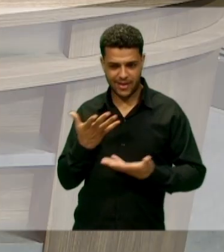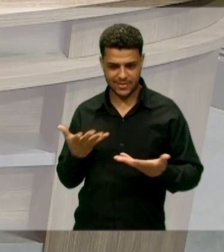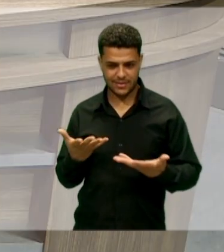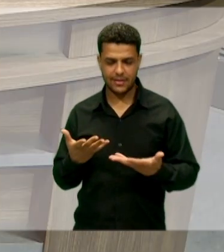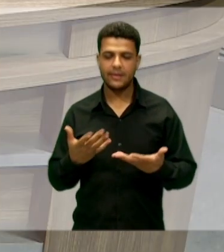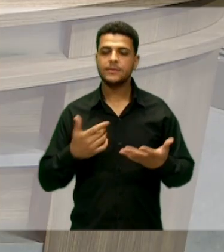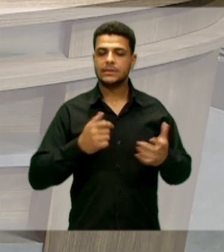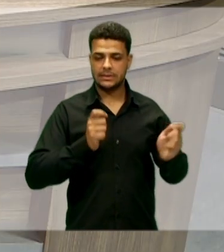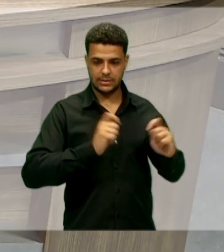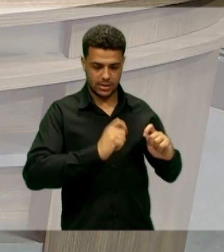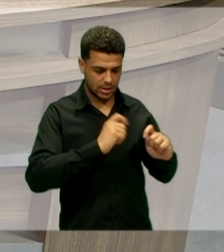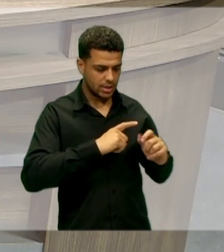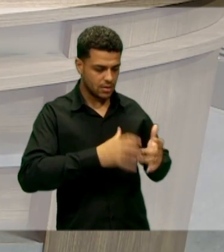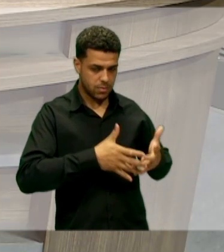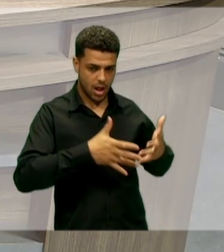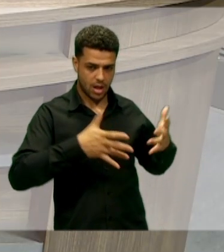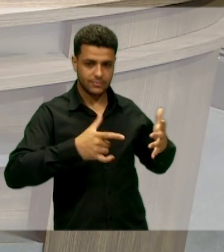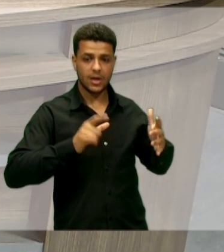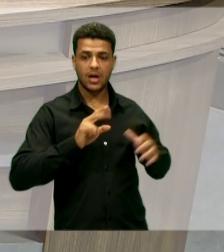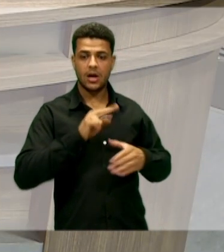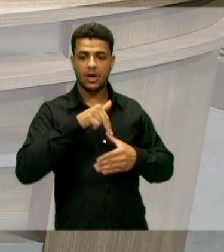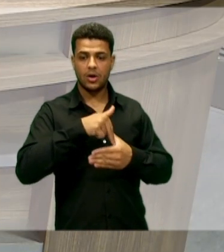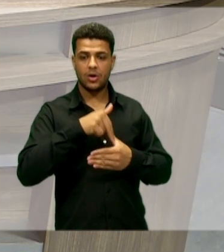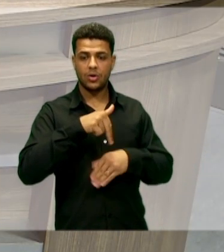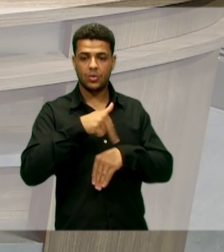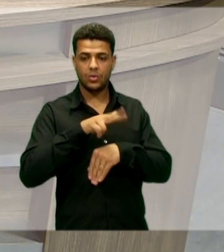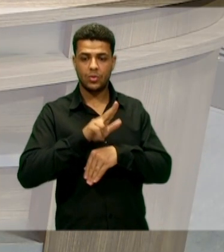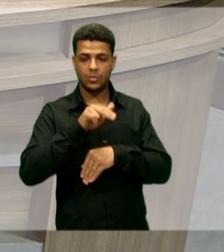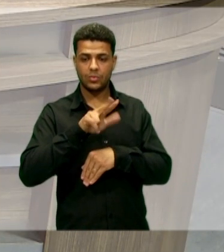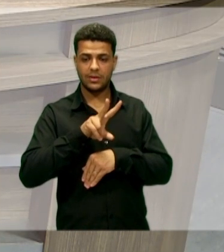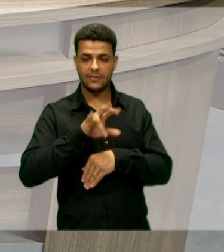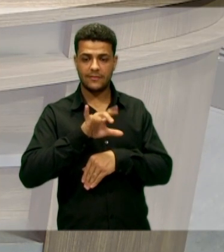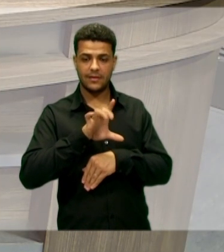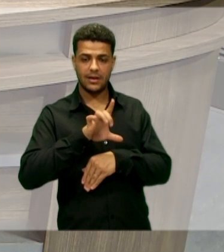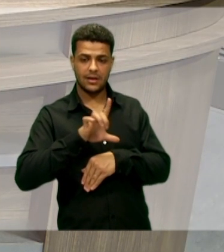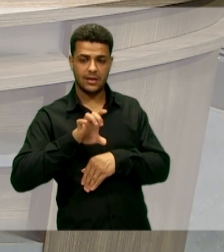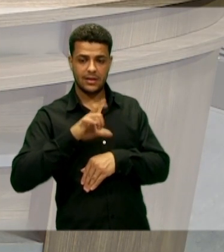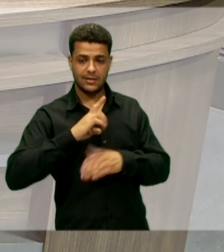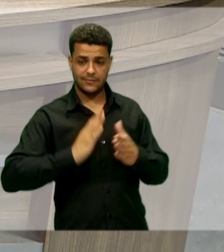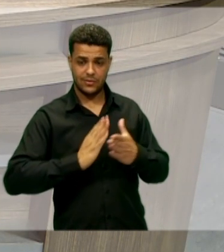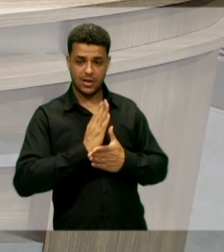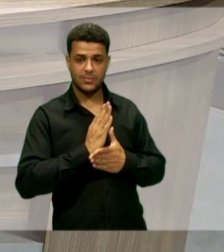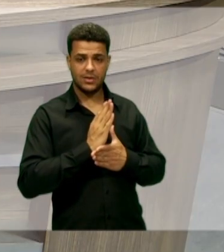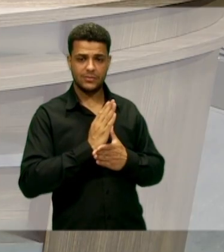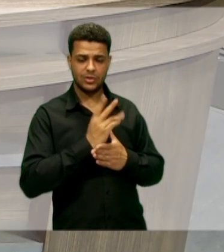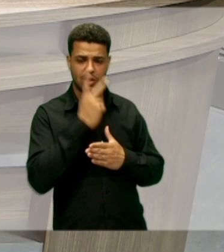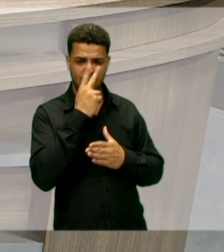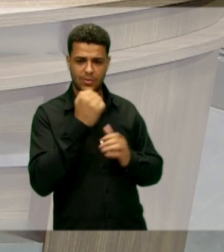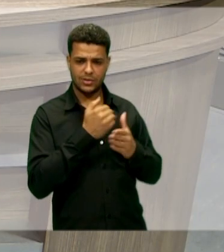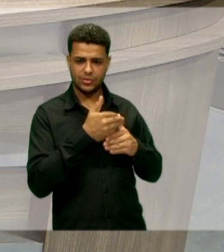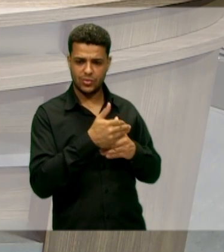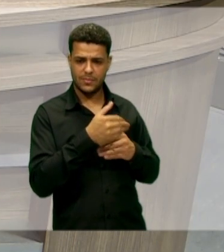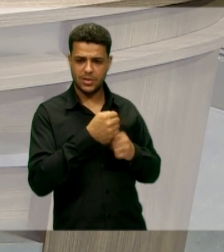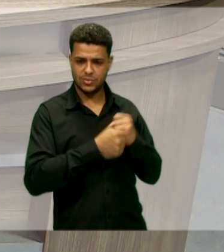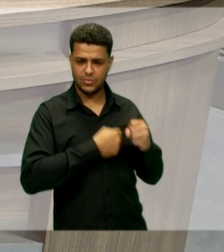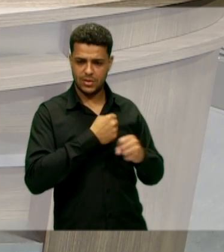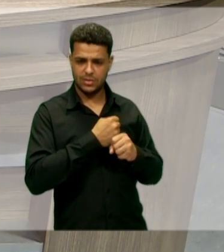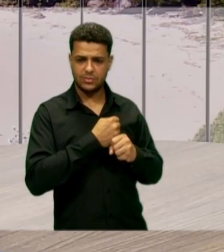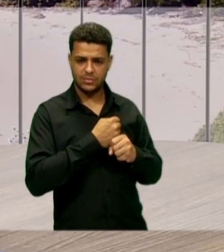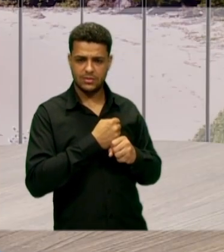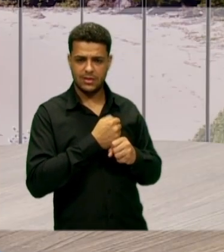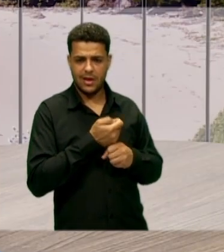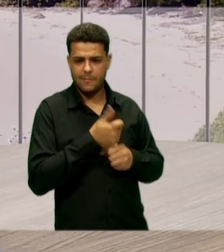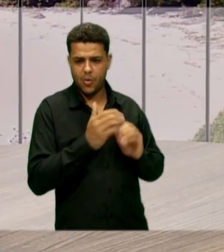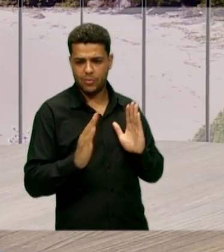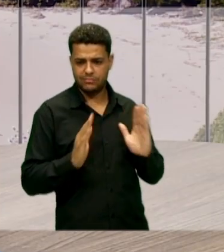todo dia, né? A Univale hoje, como é algo muito novo, porque o biobanco foi aprovado na CONEP, se não me engano, no início do ano, então é